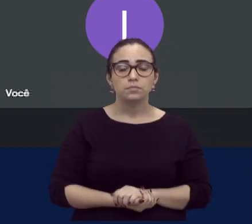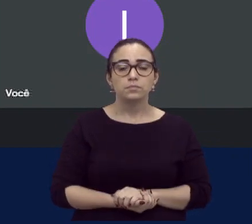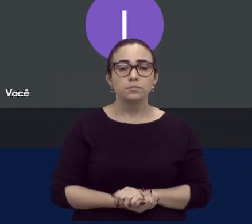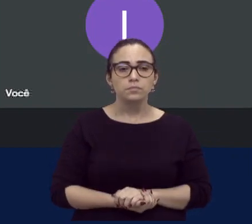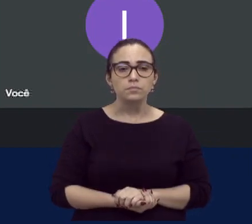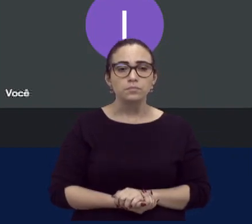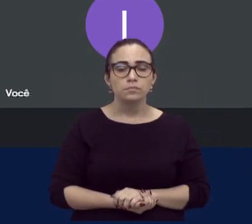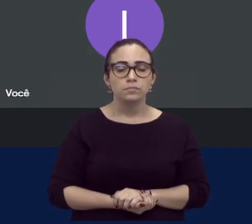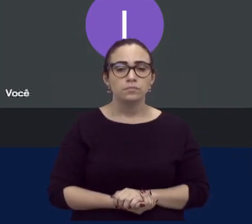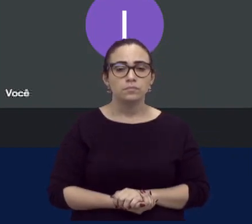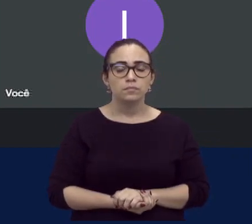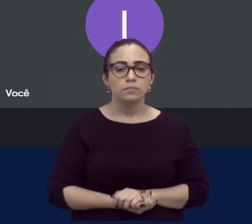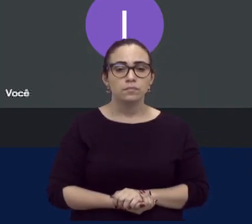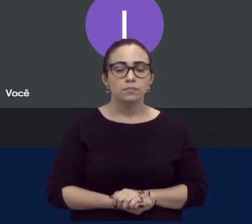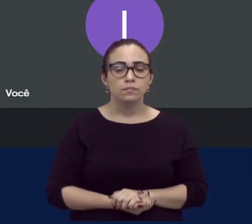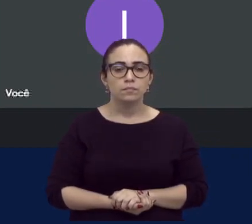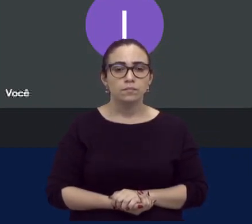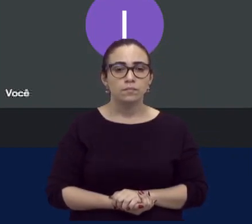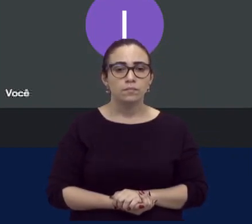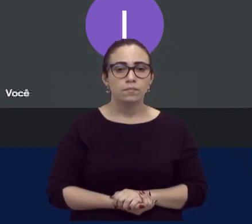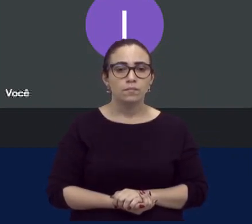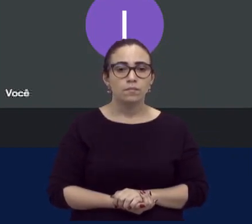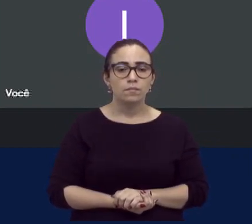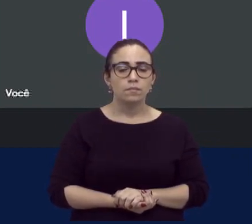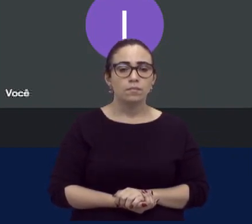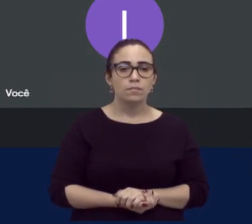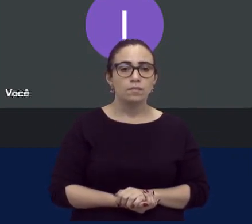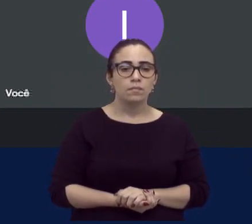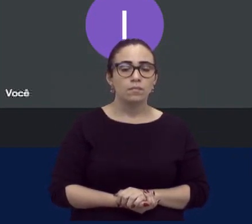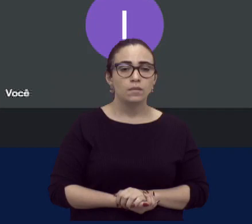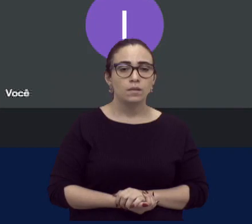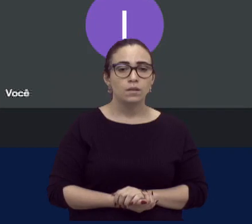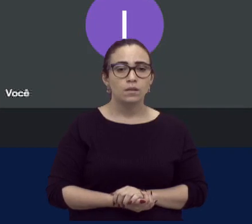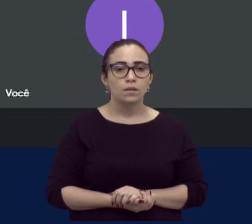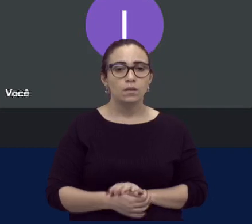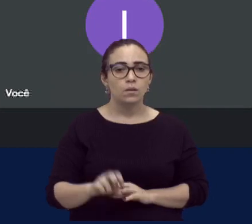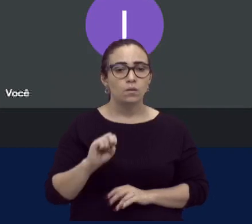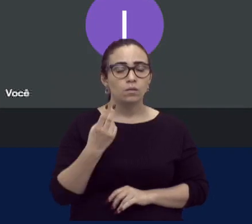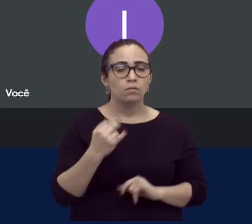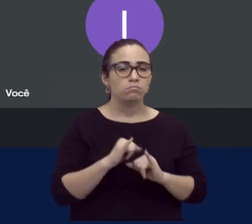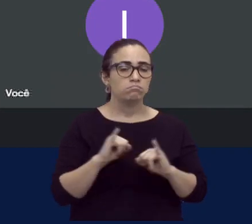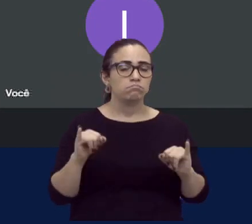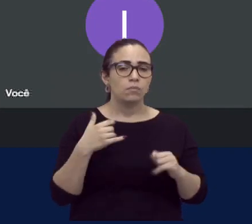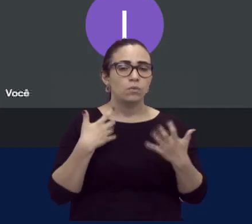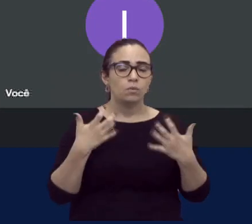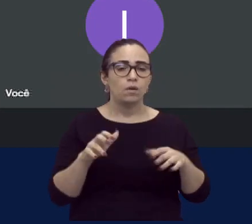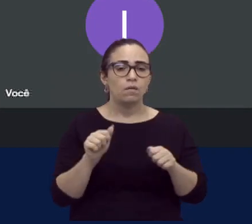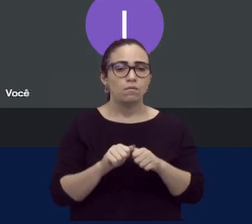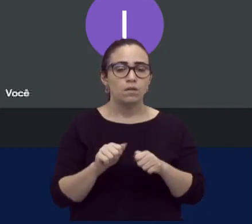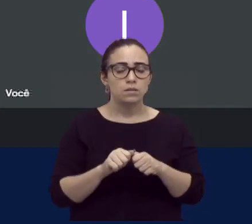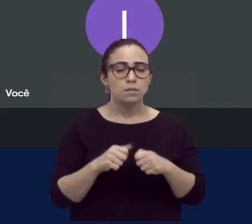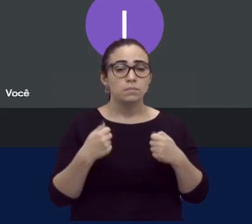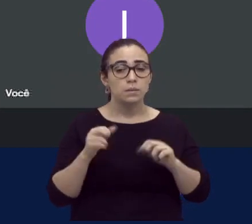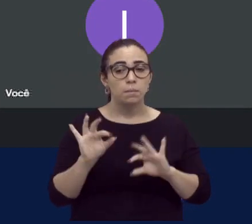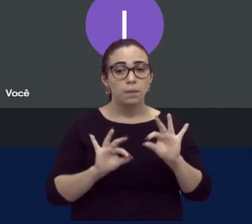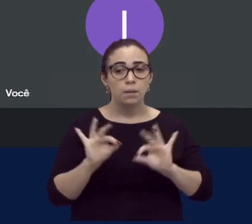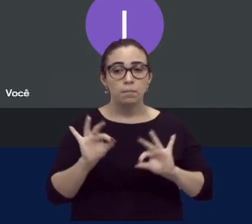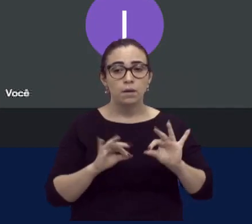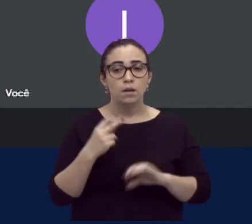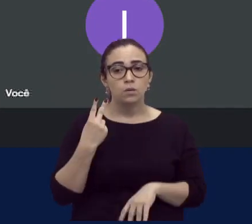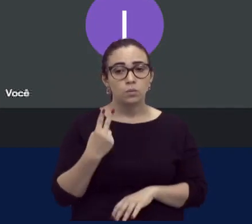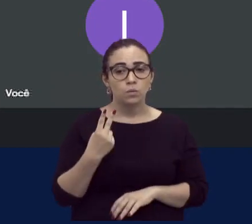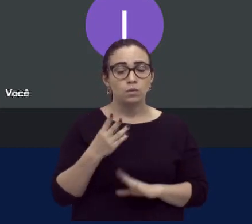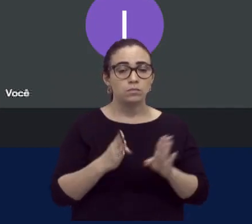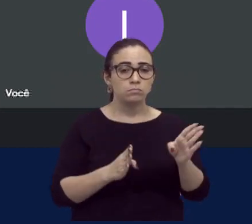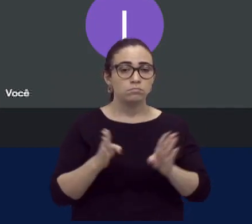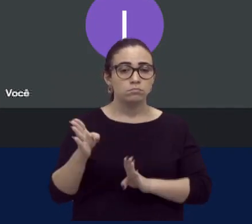de necessidade do que ele queria fazer, ou ela vai dizer, não, mas eu não vou fazer isso não. Tem que estar preparado para as duas situações. Porém,